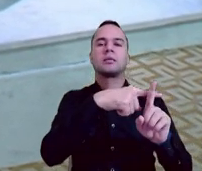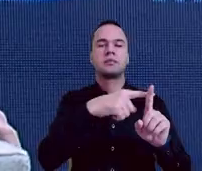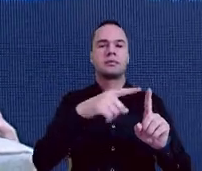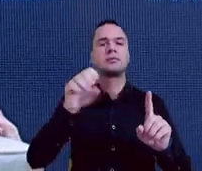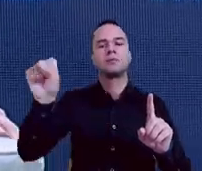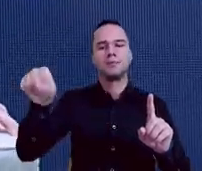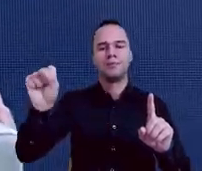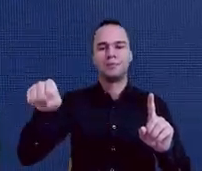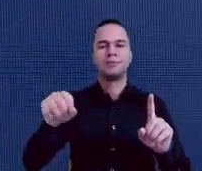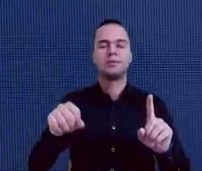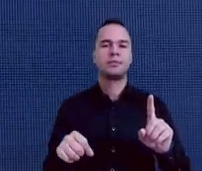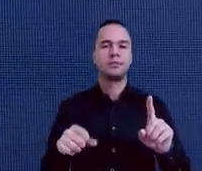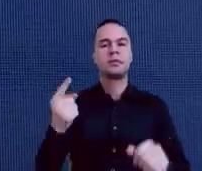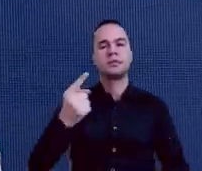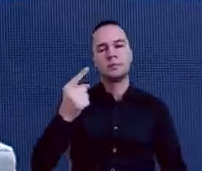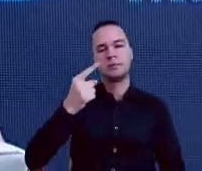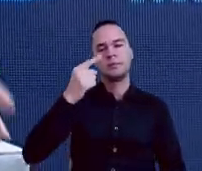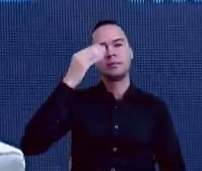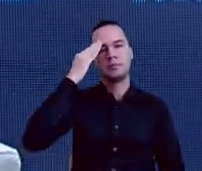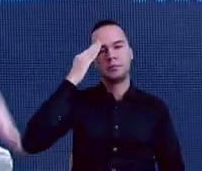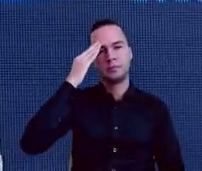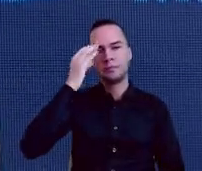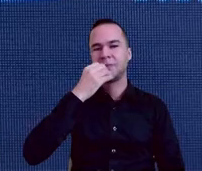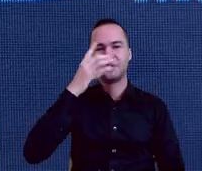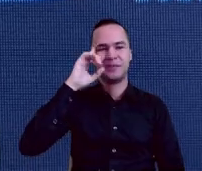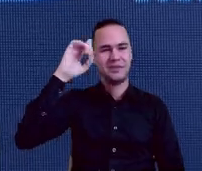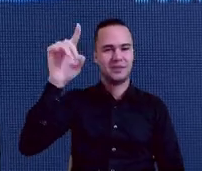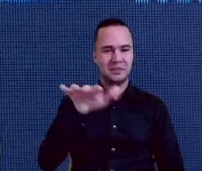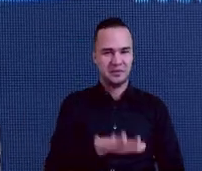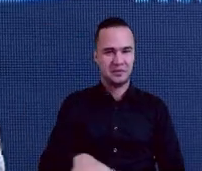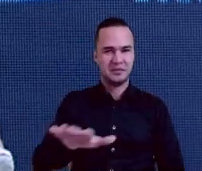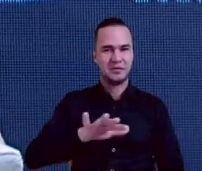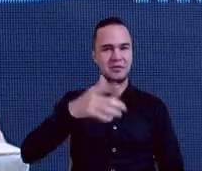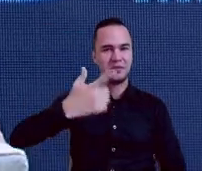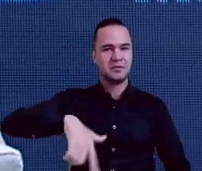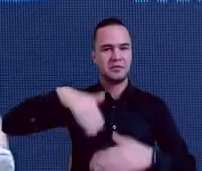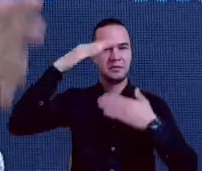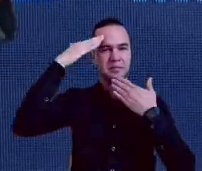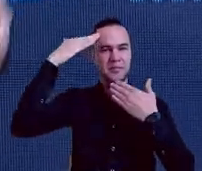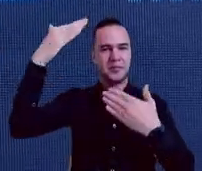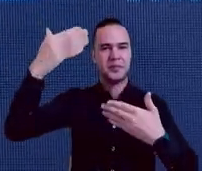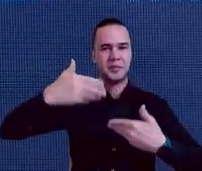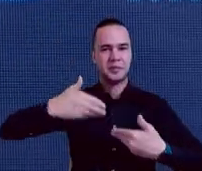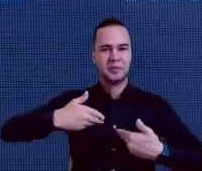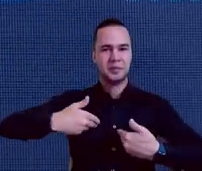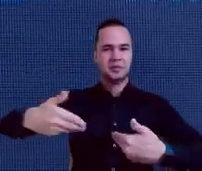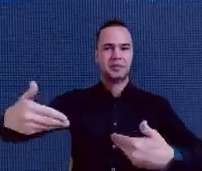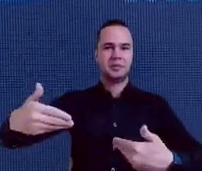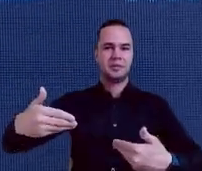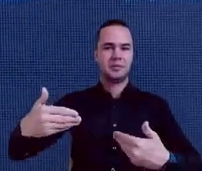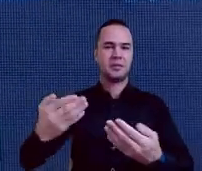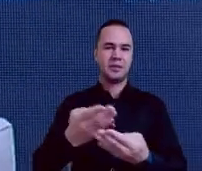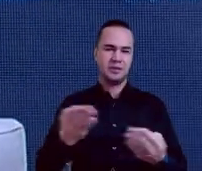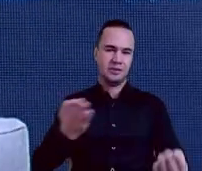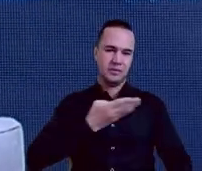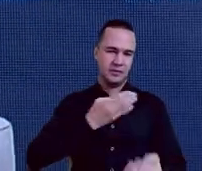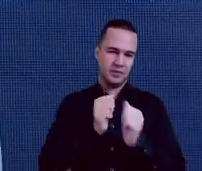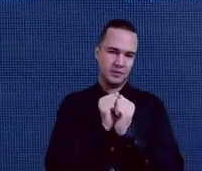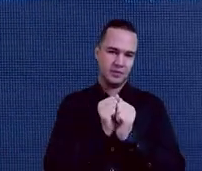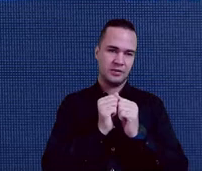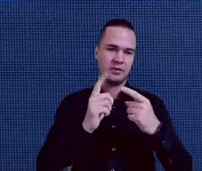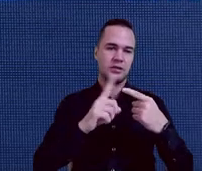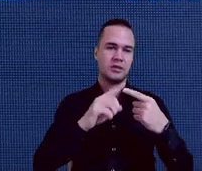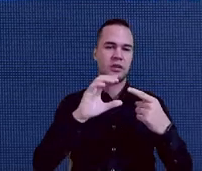Primeiramente Bom dia a todos Obrigado João pelo convite Obrigado os colegas de painel Carol e